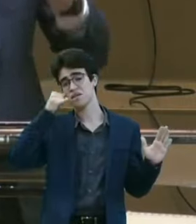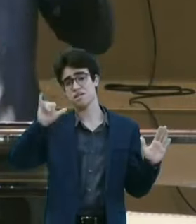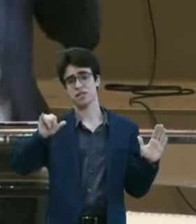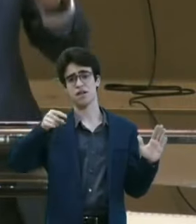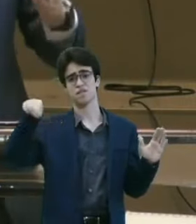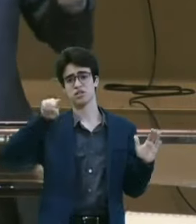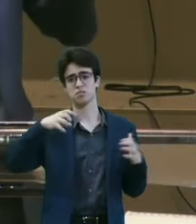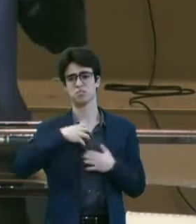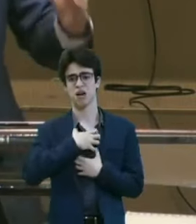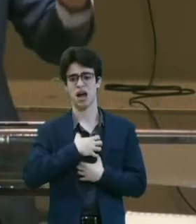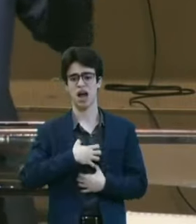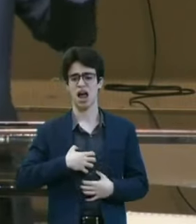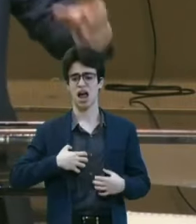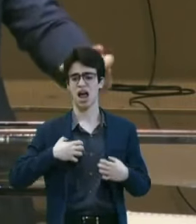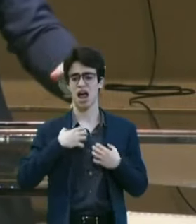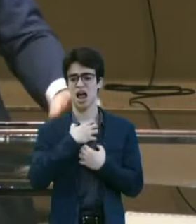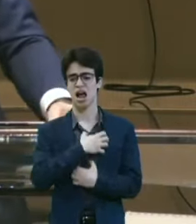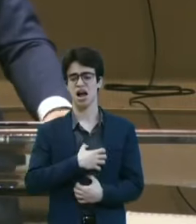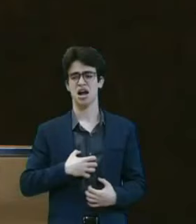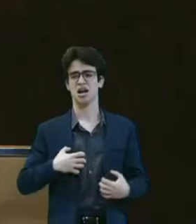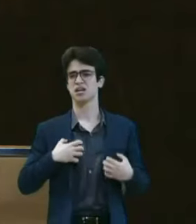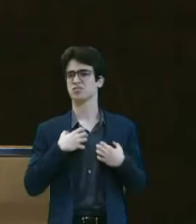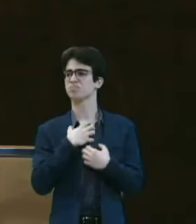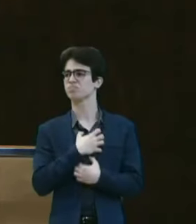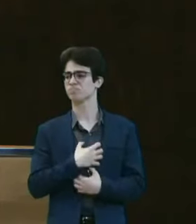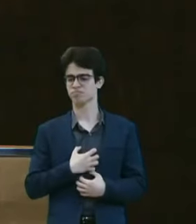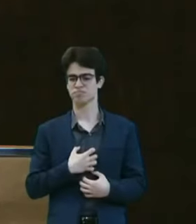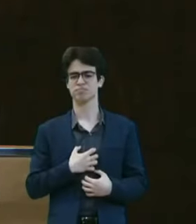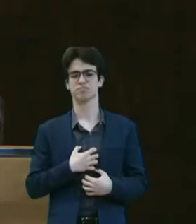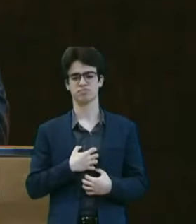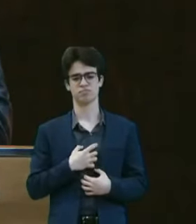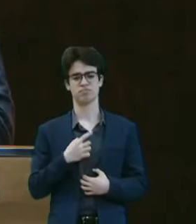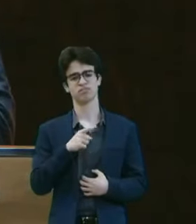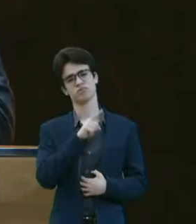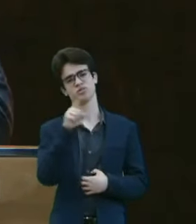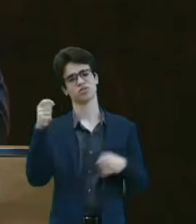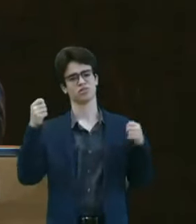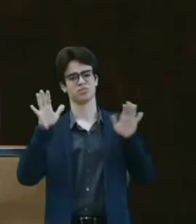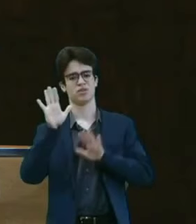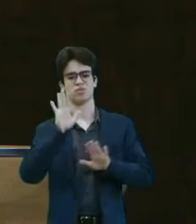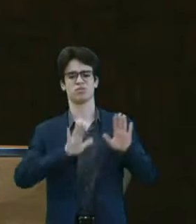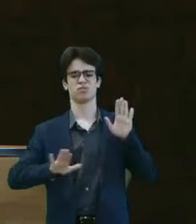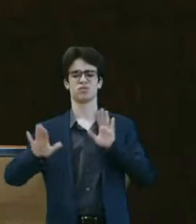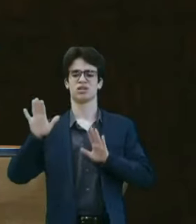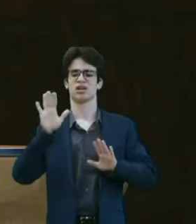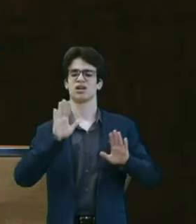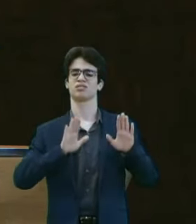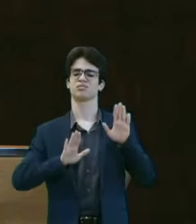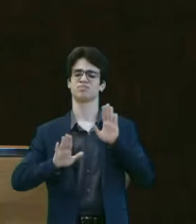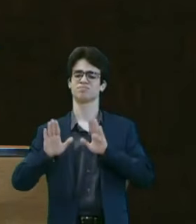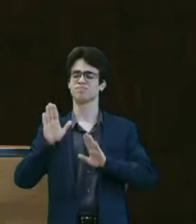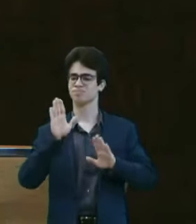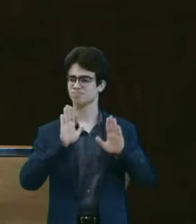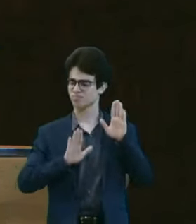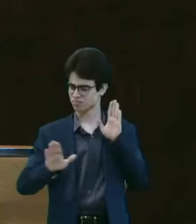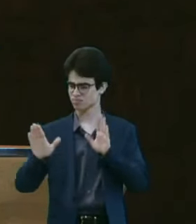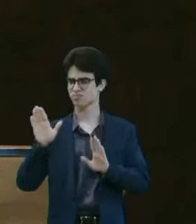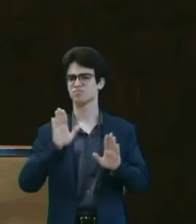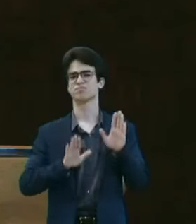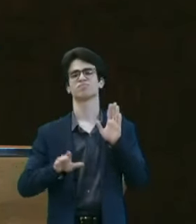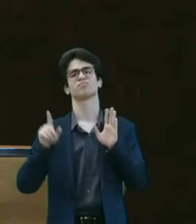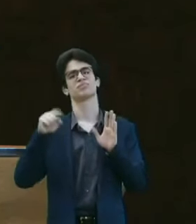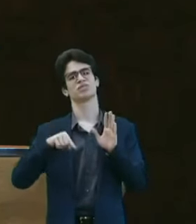perturbação, contaminando a muitos. Cuidado com os sentimentos. Cuidado, eles